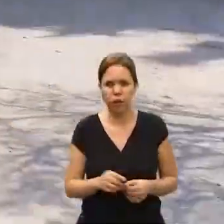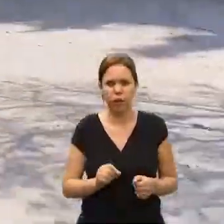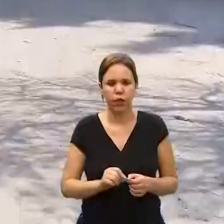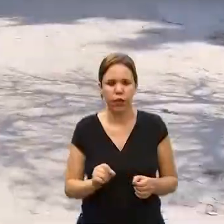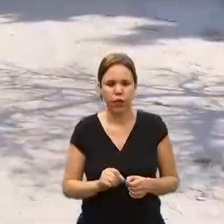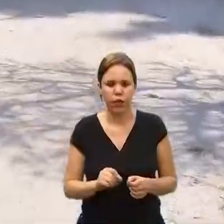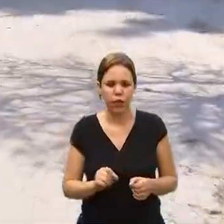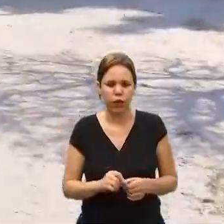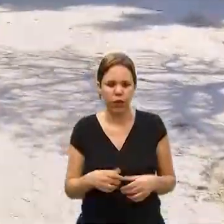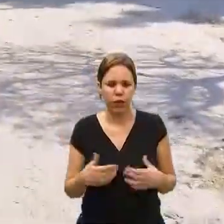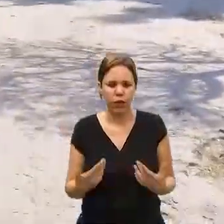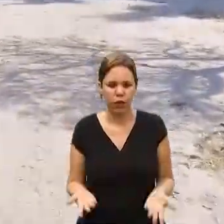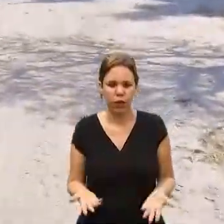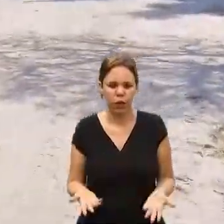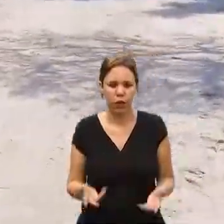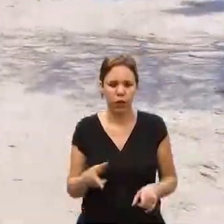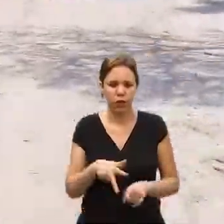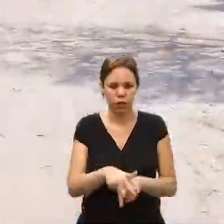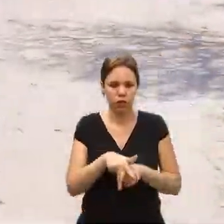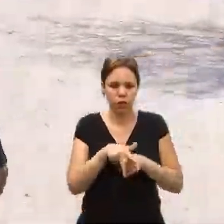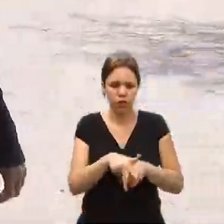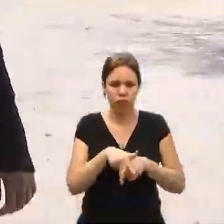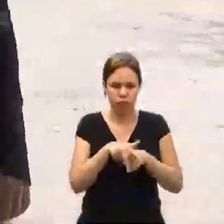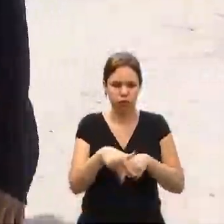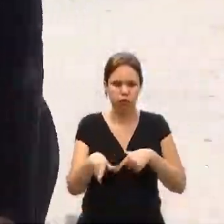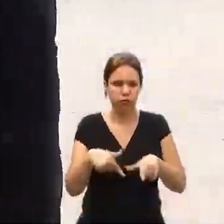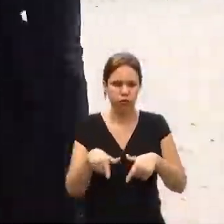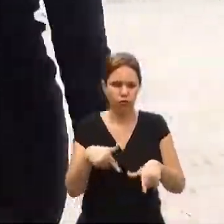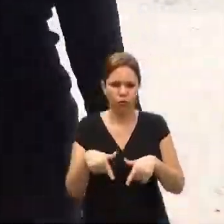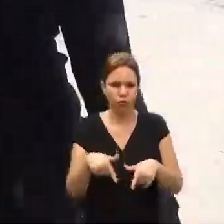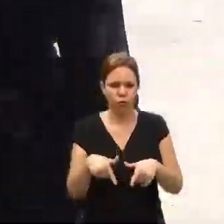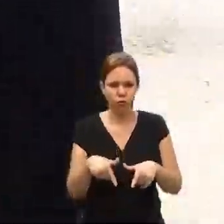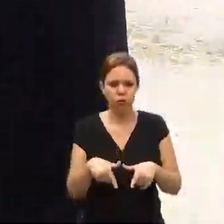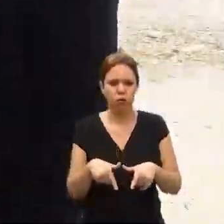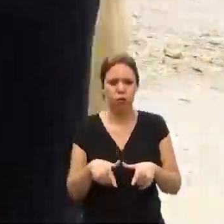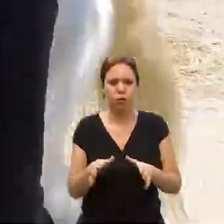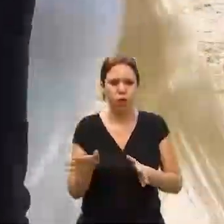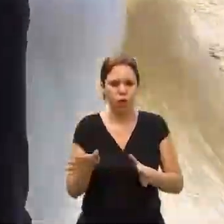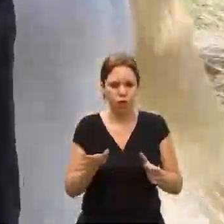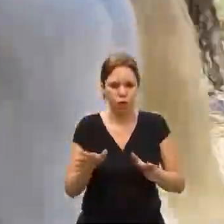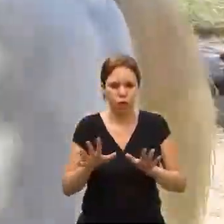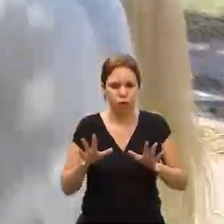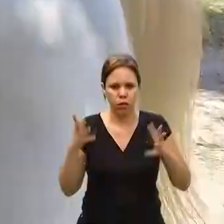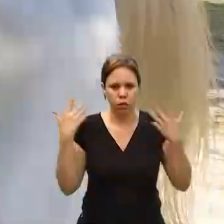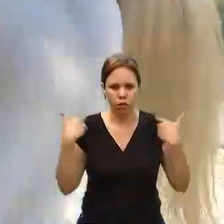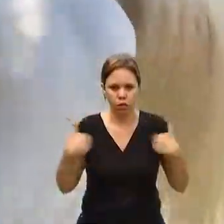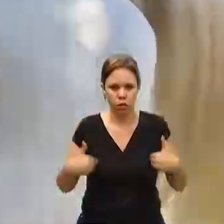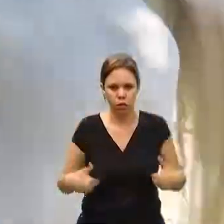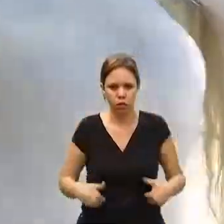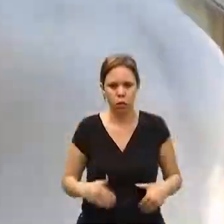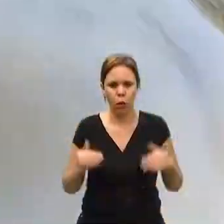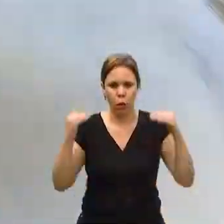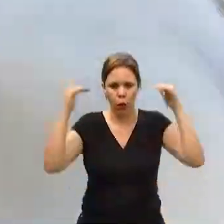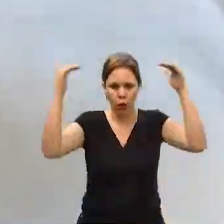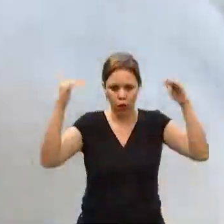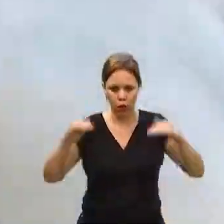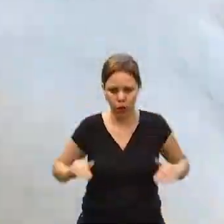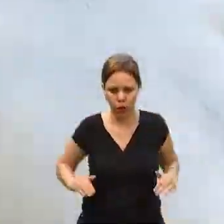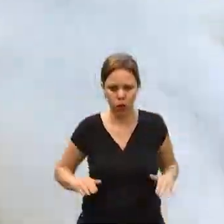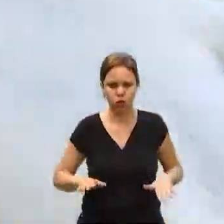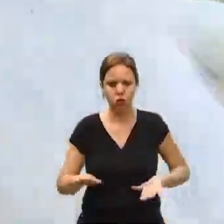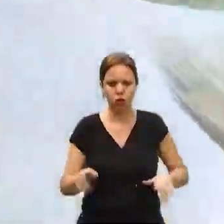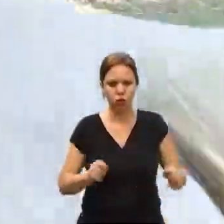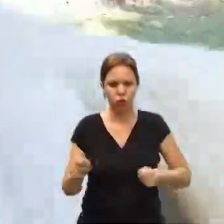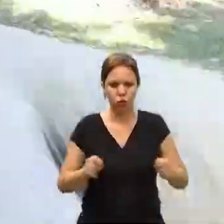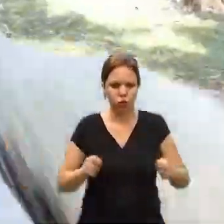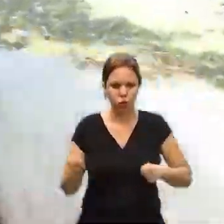Ele faz com que montado você trabalha a lateralidade, o alto e baixo, a